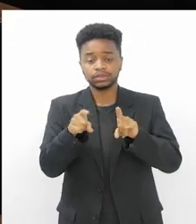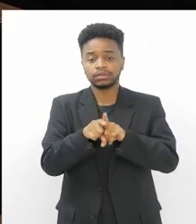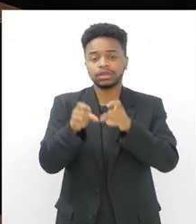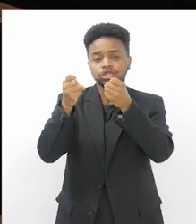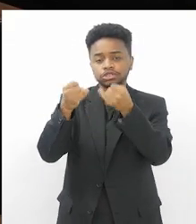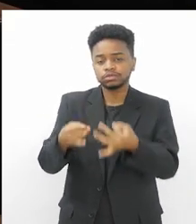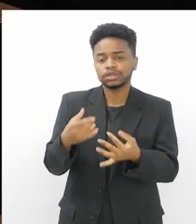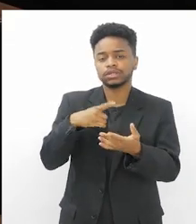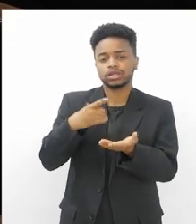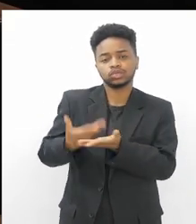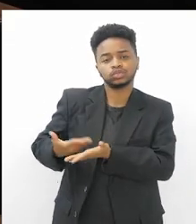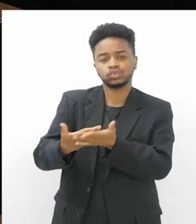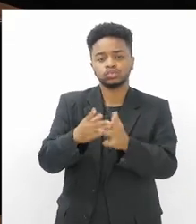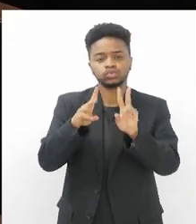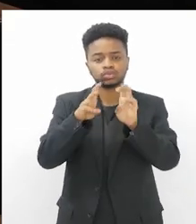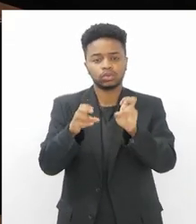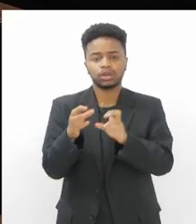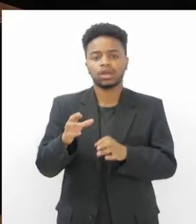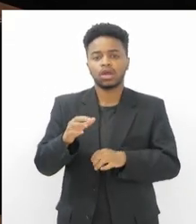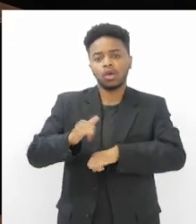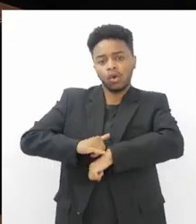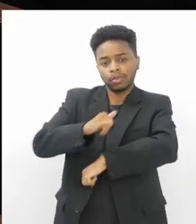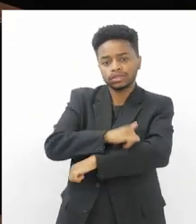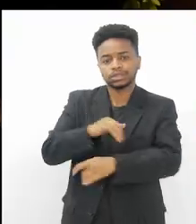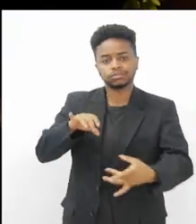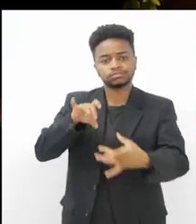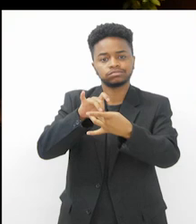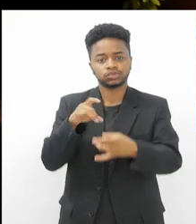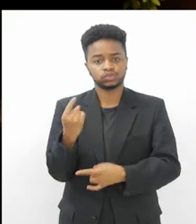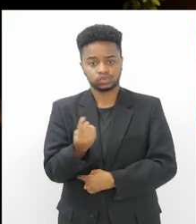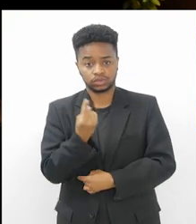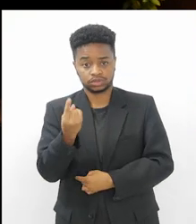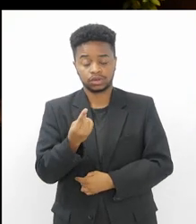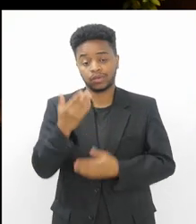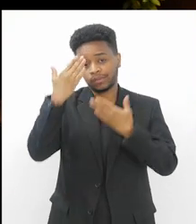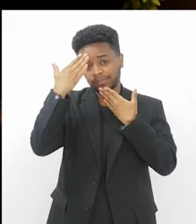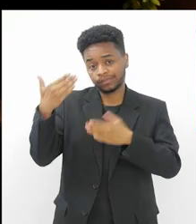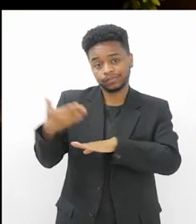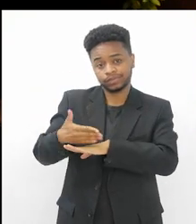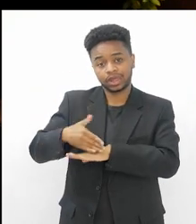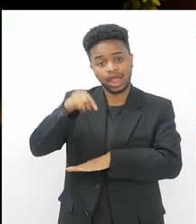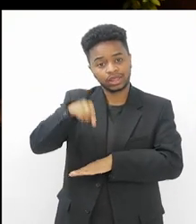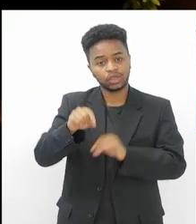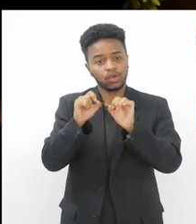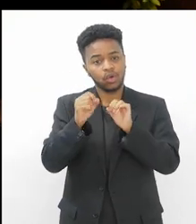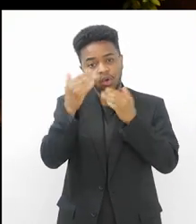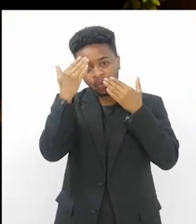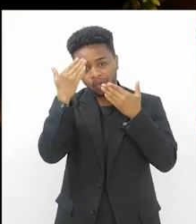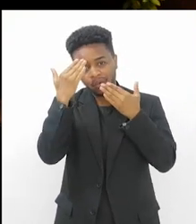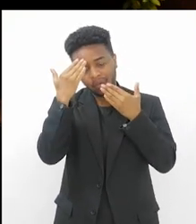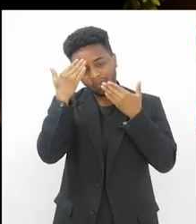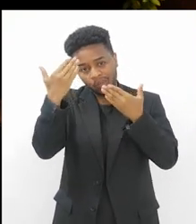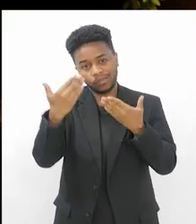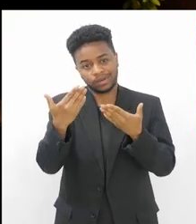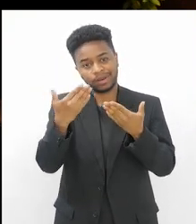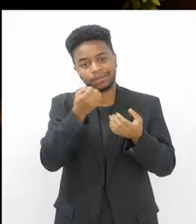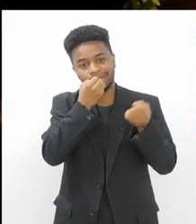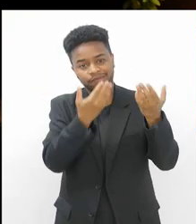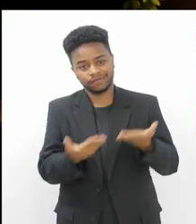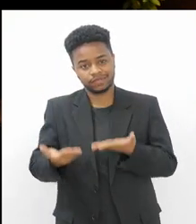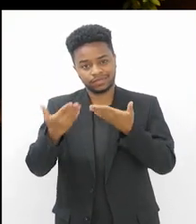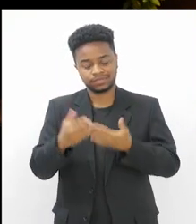que explicam a relação da obesidade com a solidão. Doutora, muito obrigada pela sua presença no Alerj Saúde de hoje, seja muito